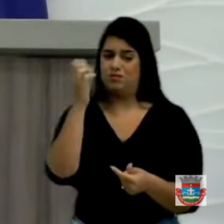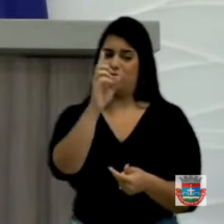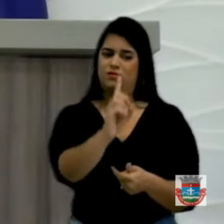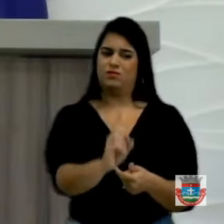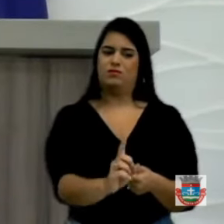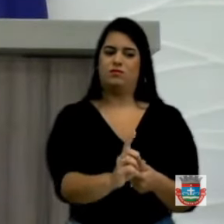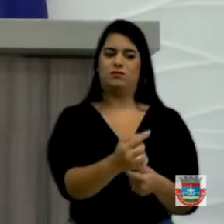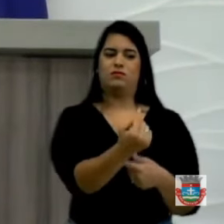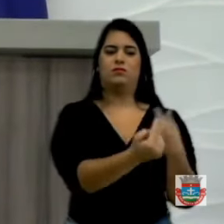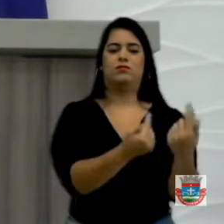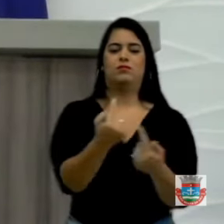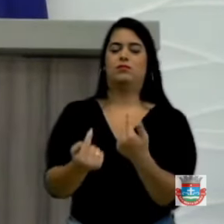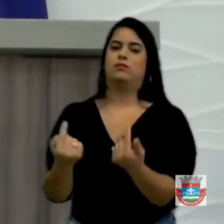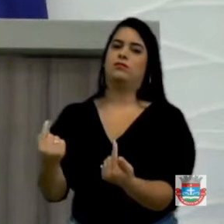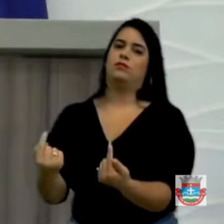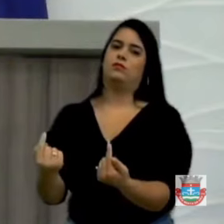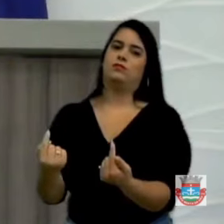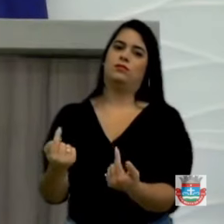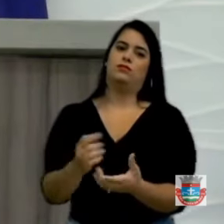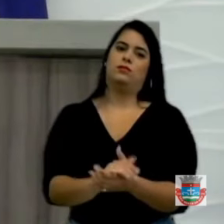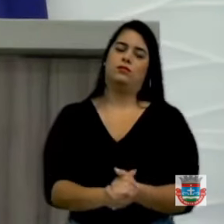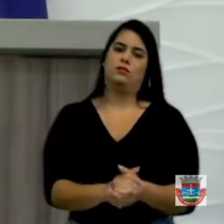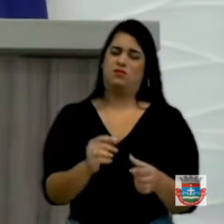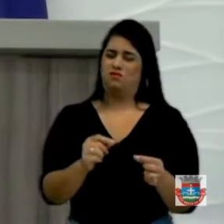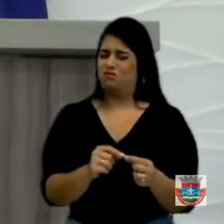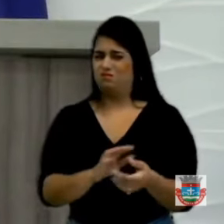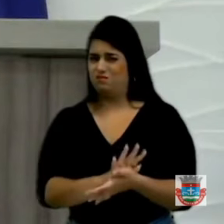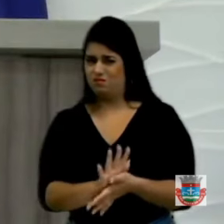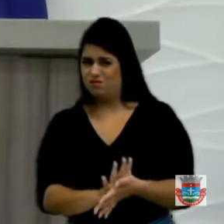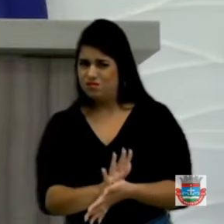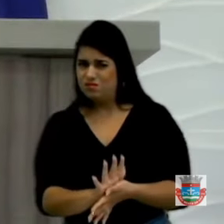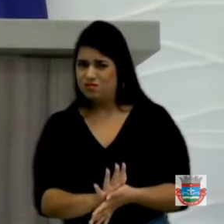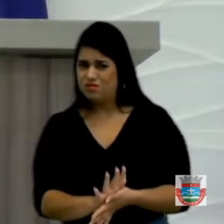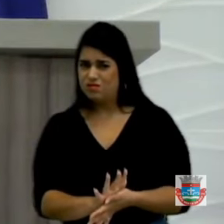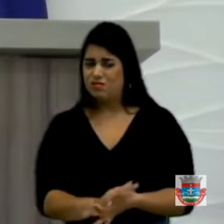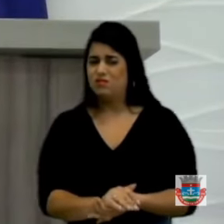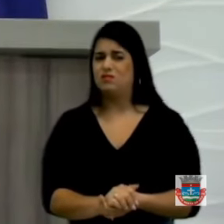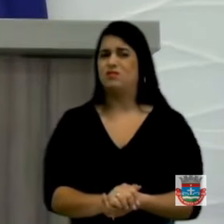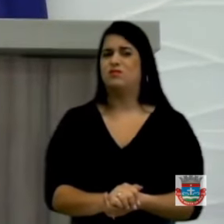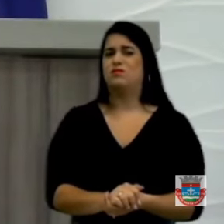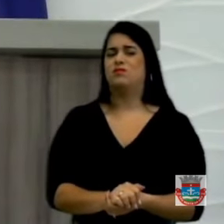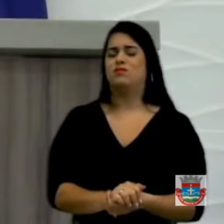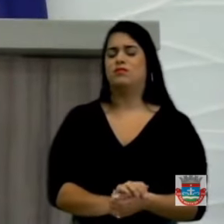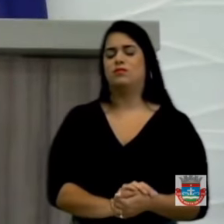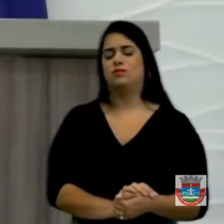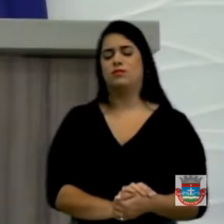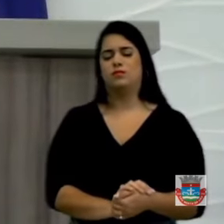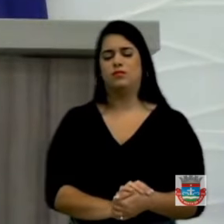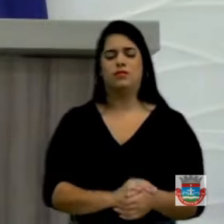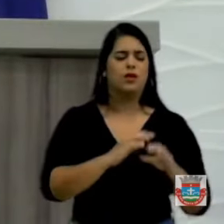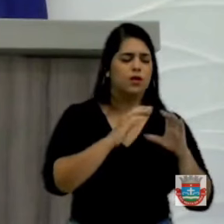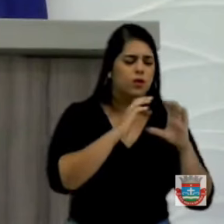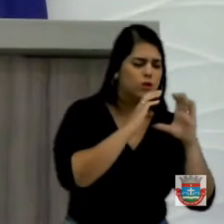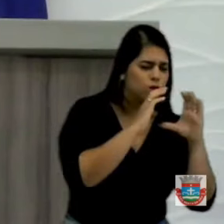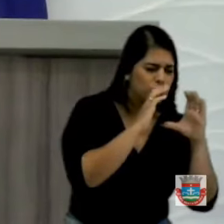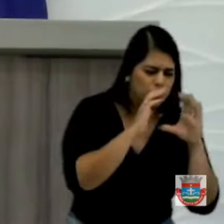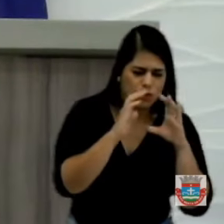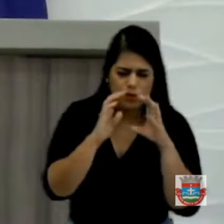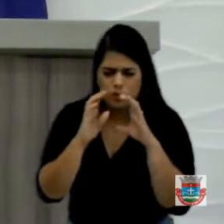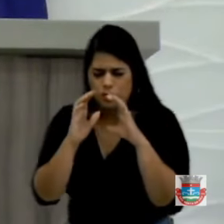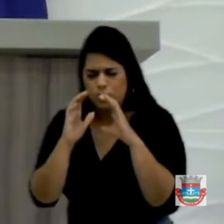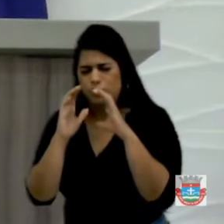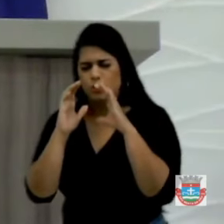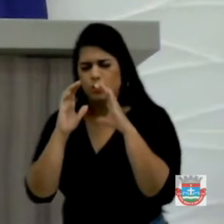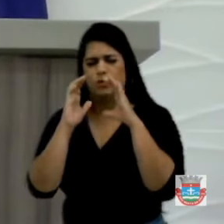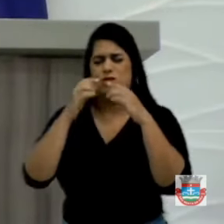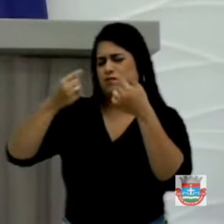um. E quando não se faz por onde, ninguém vai valer ninguém, ninguém vai criticar ninguém. Ninguém